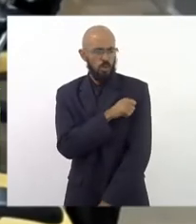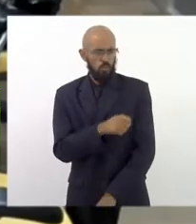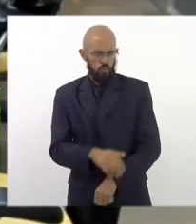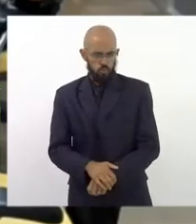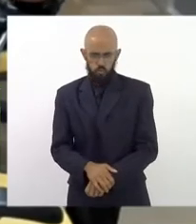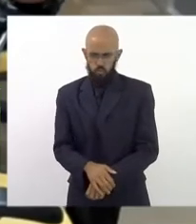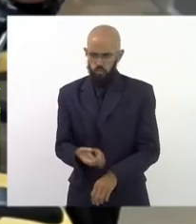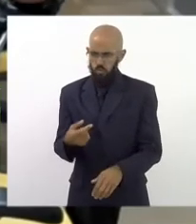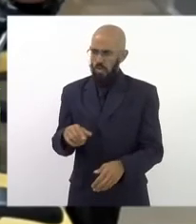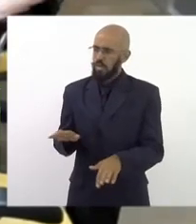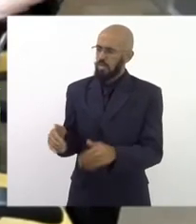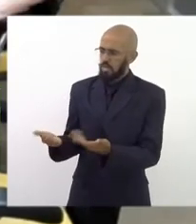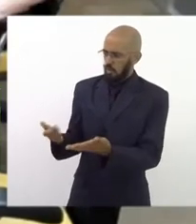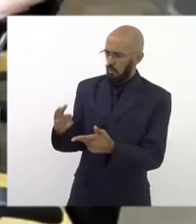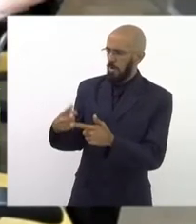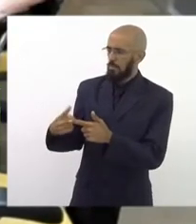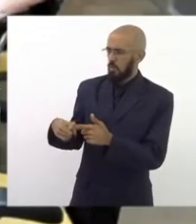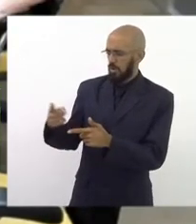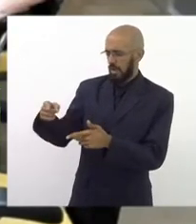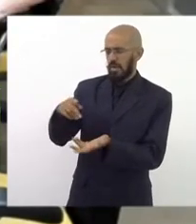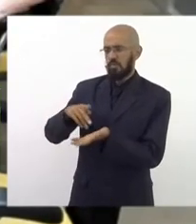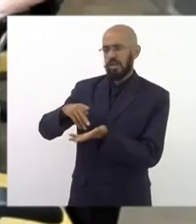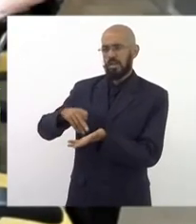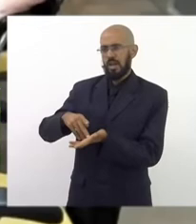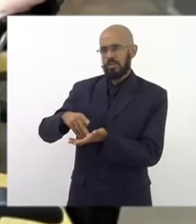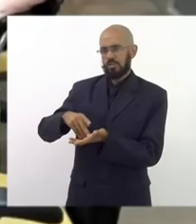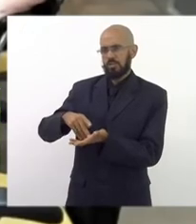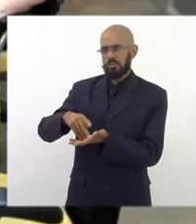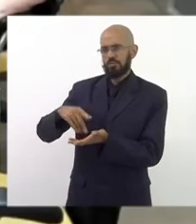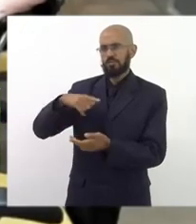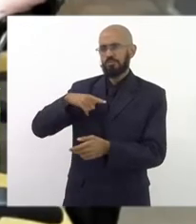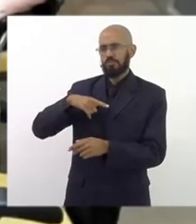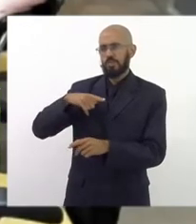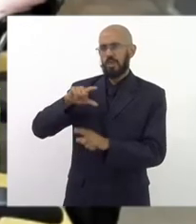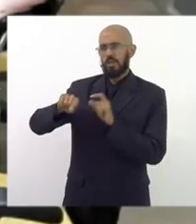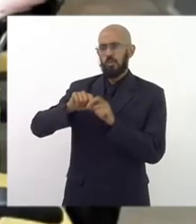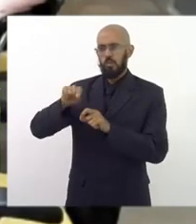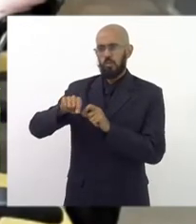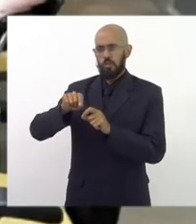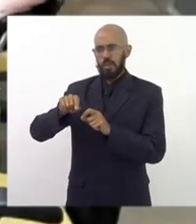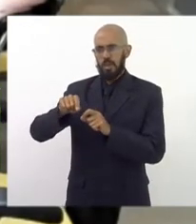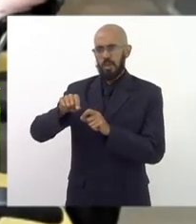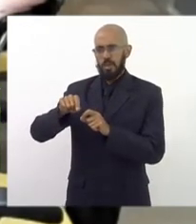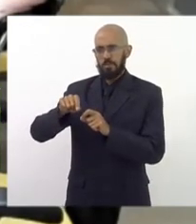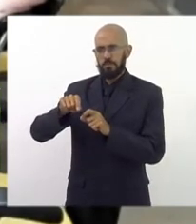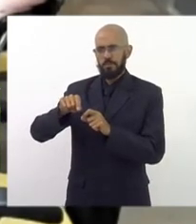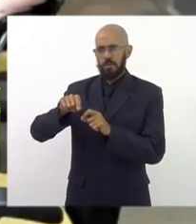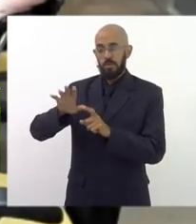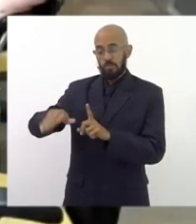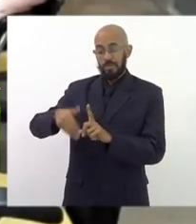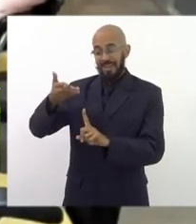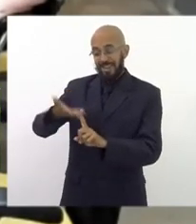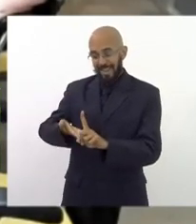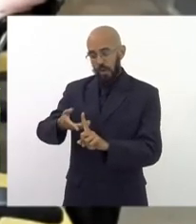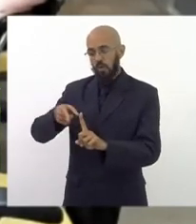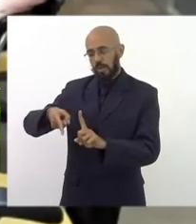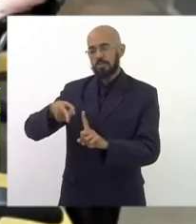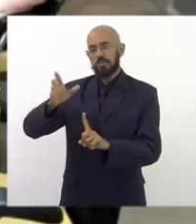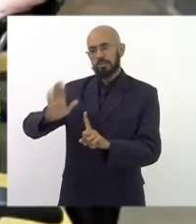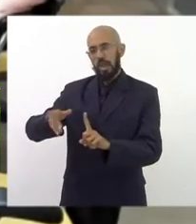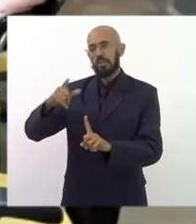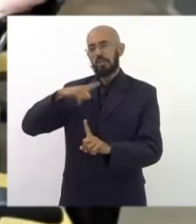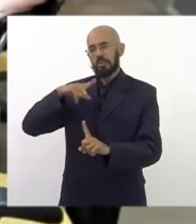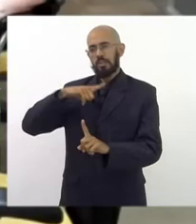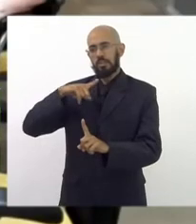Não, porque na realidade tem o reconhecimento. O pagamento. Ainda que você não faça o pagamento, a gente